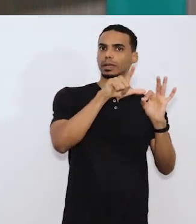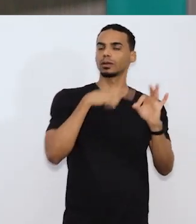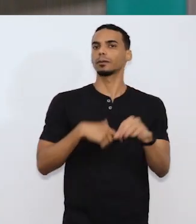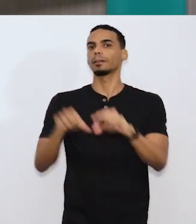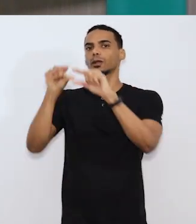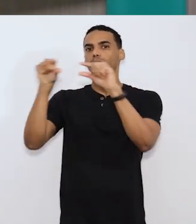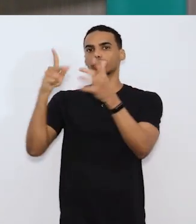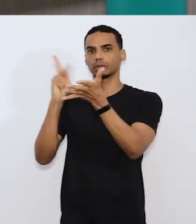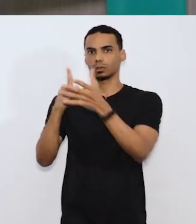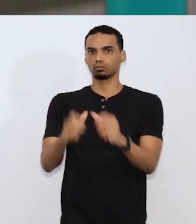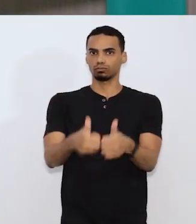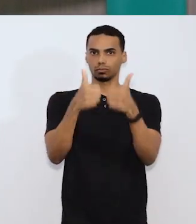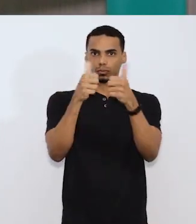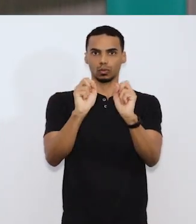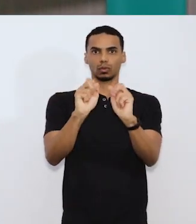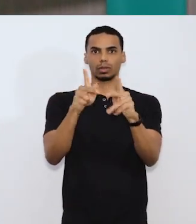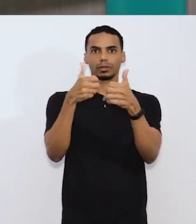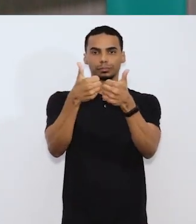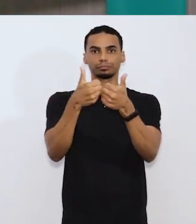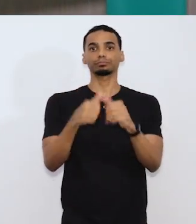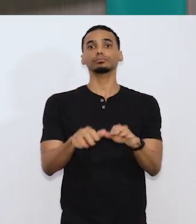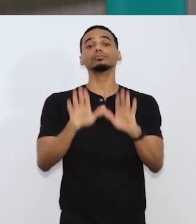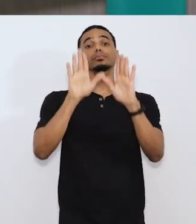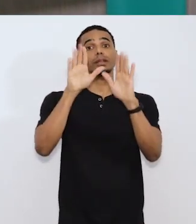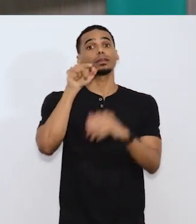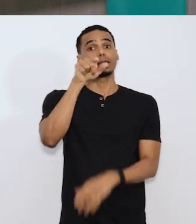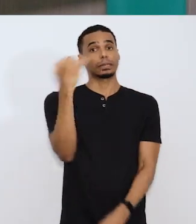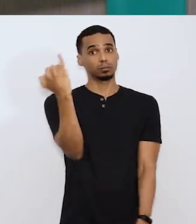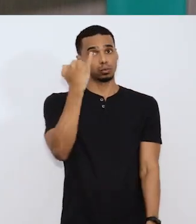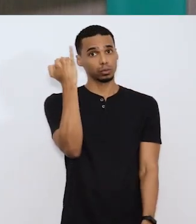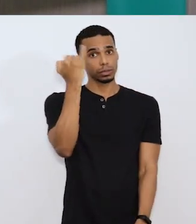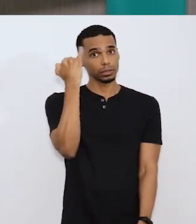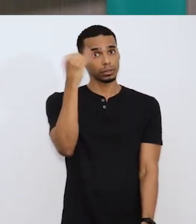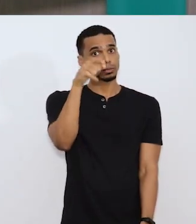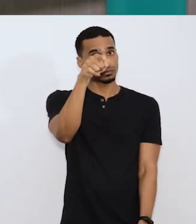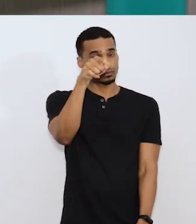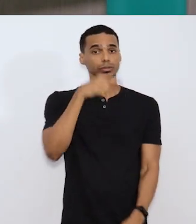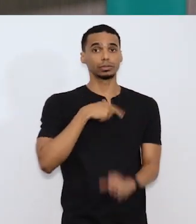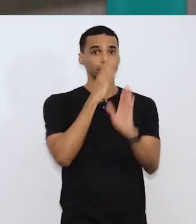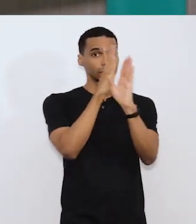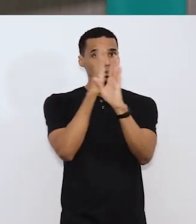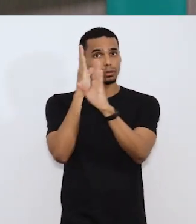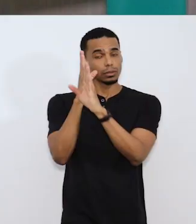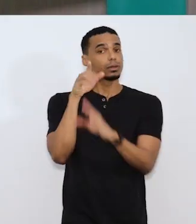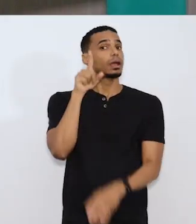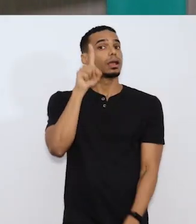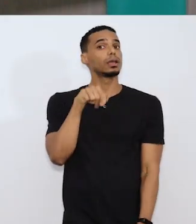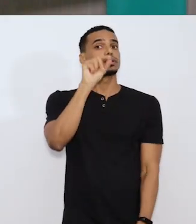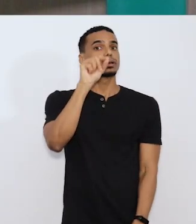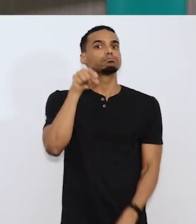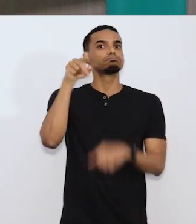que é uma oração. Ok? Então, o que vai ficar importante aí para identificar uma oração é